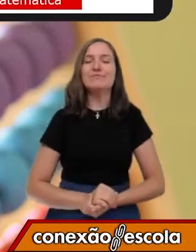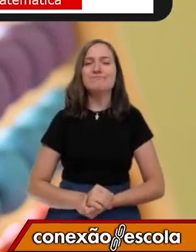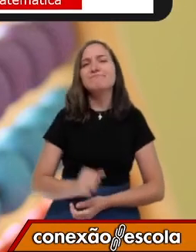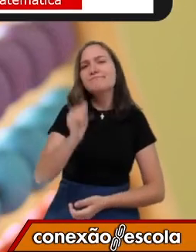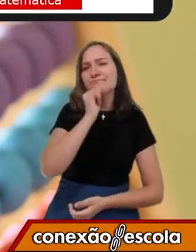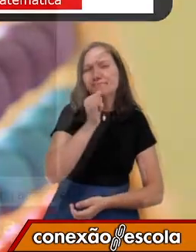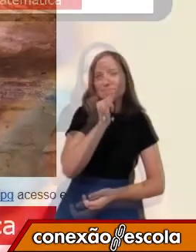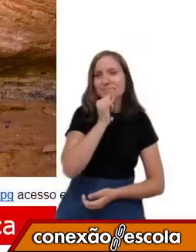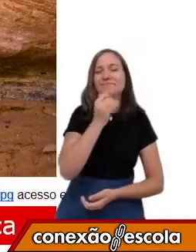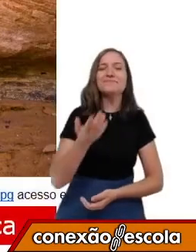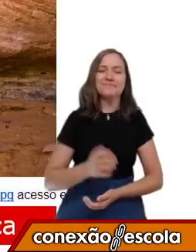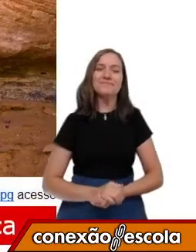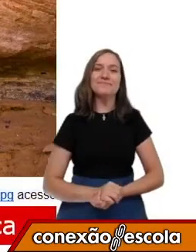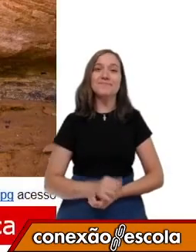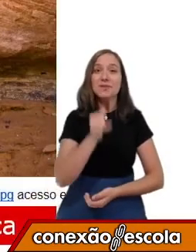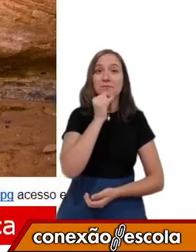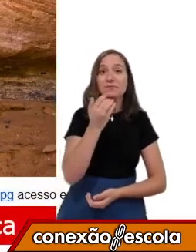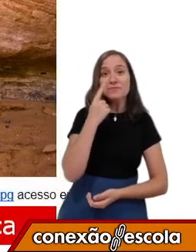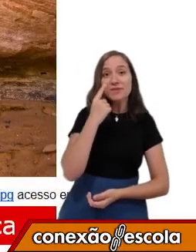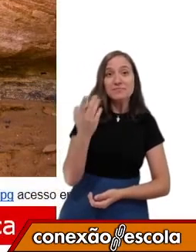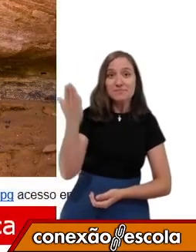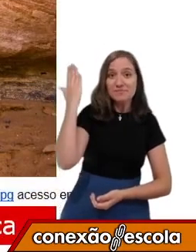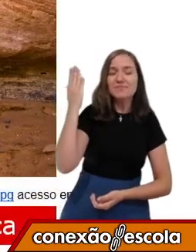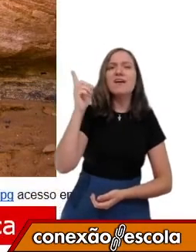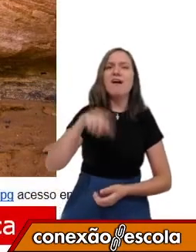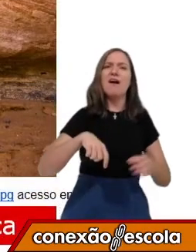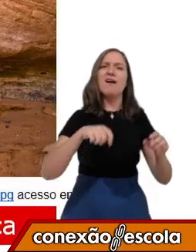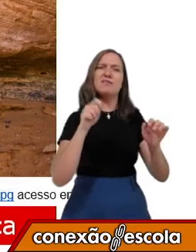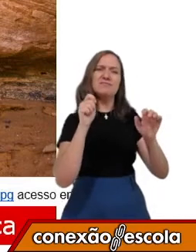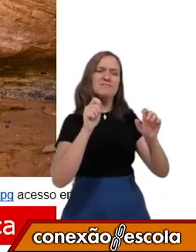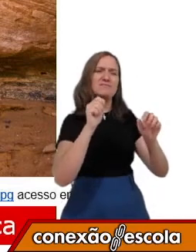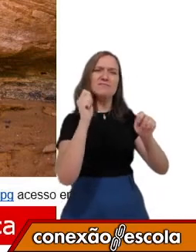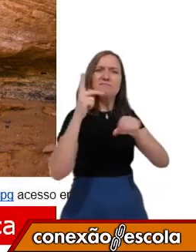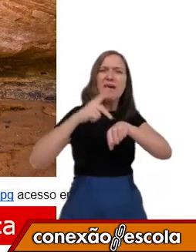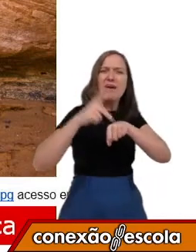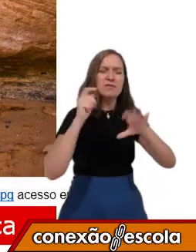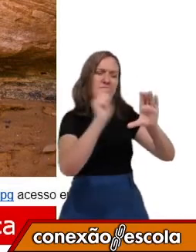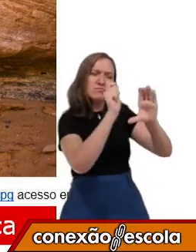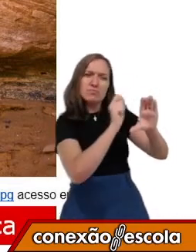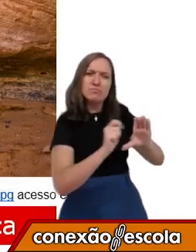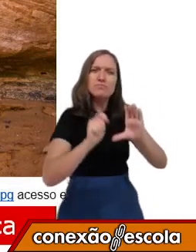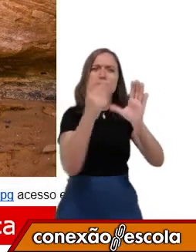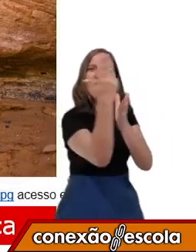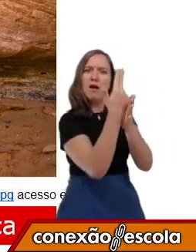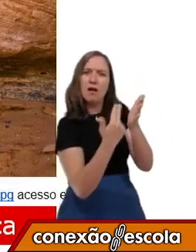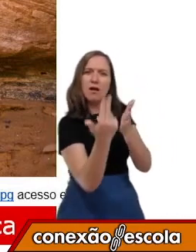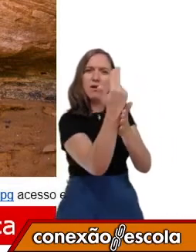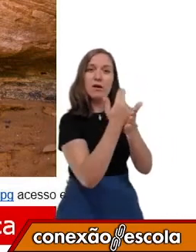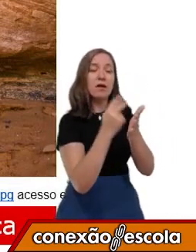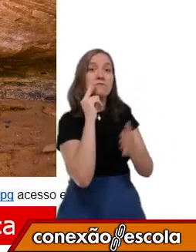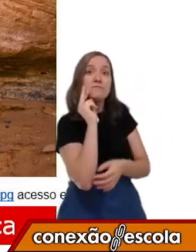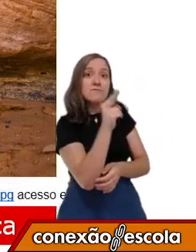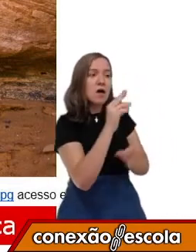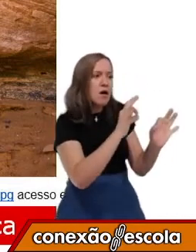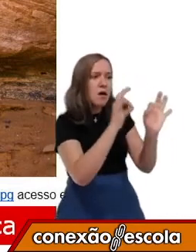bom exemplo. Aqui nós temos uma pintura rupestre, certo? Nessa pintura rupestre, se a gente olhar bem atentamente, nós